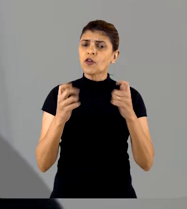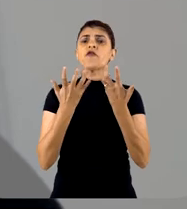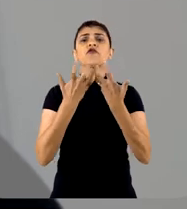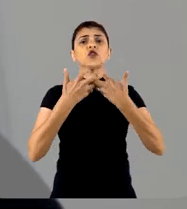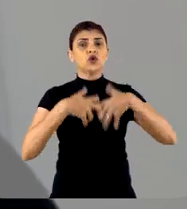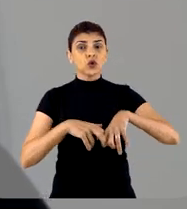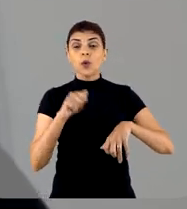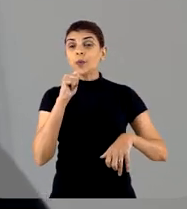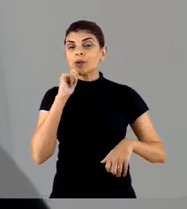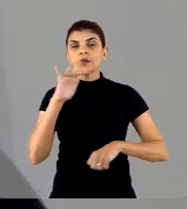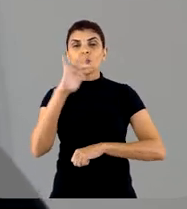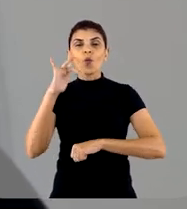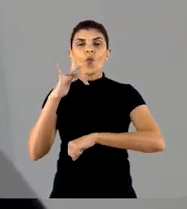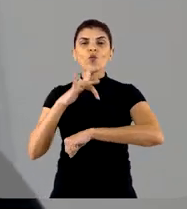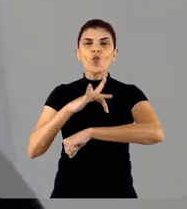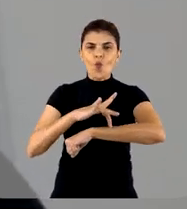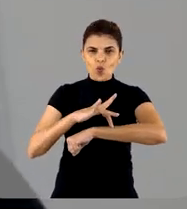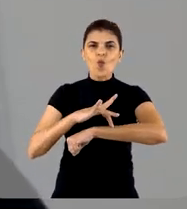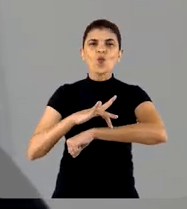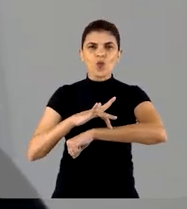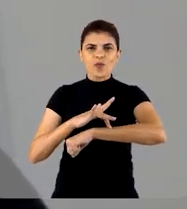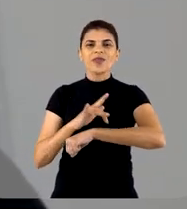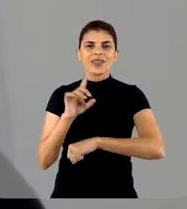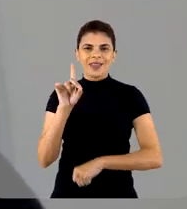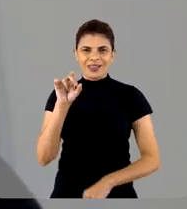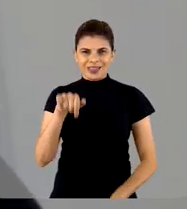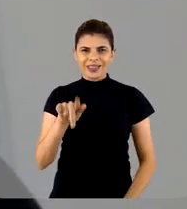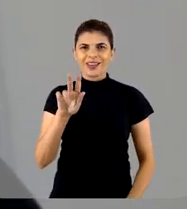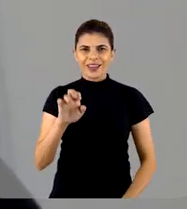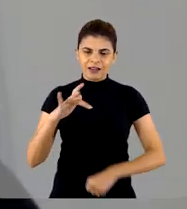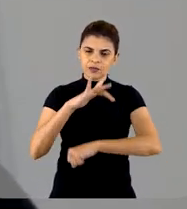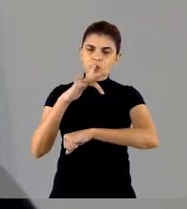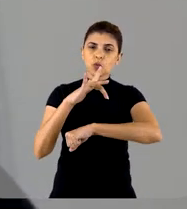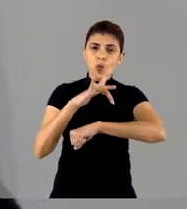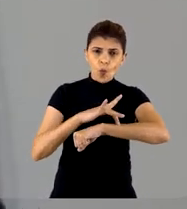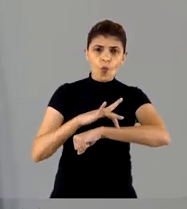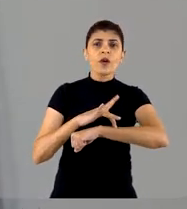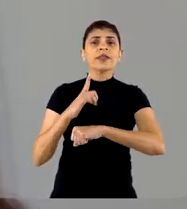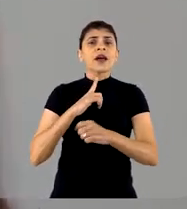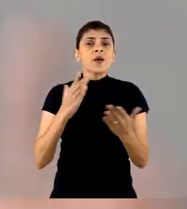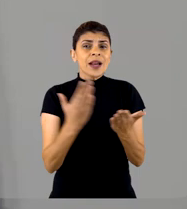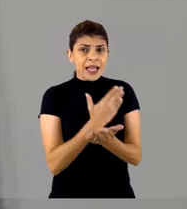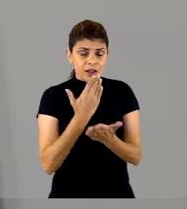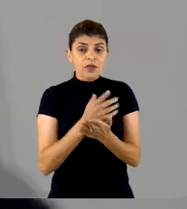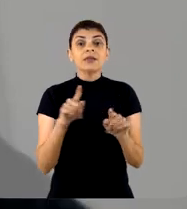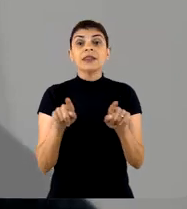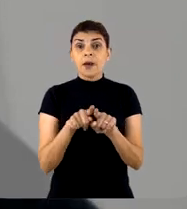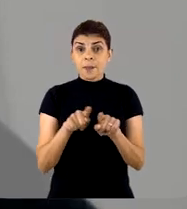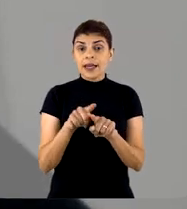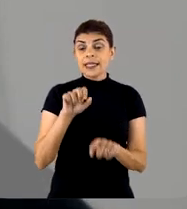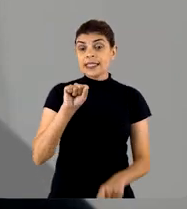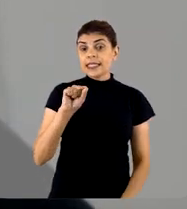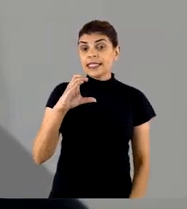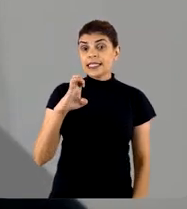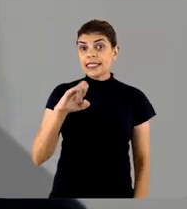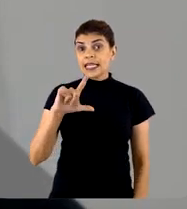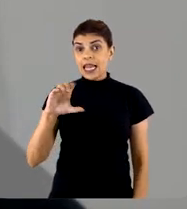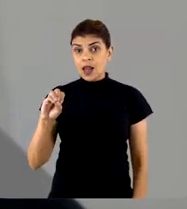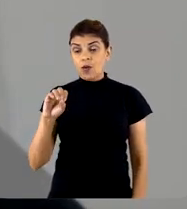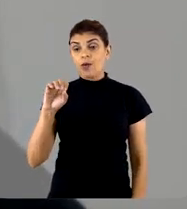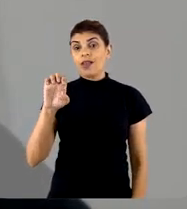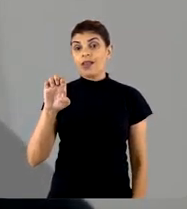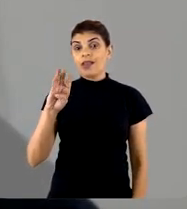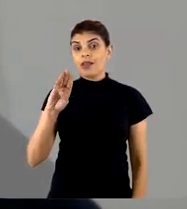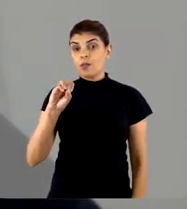Durante um tempo, o Aedes aegypti teve a campanha de erradicação do Aedes aegypti, né, continental, um livro que está disponível no Cielo Books também, do Rodrigo